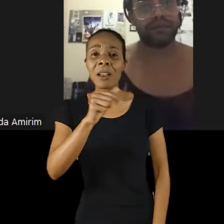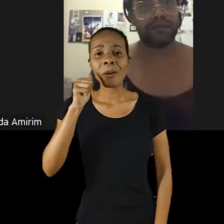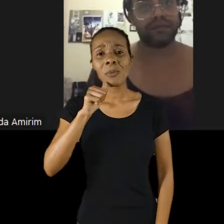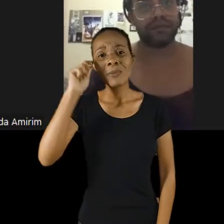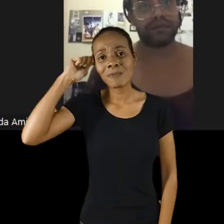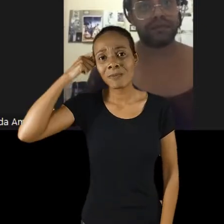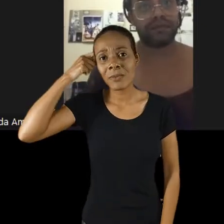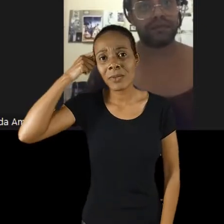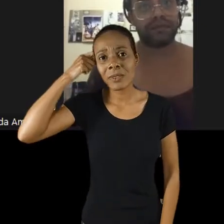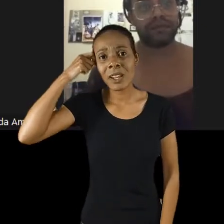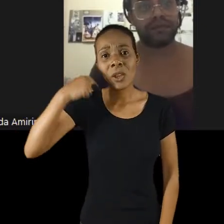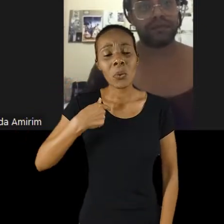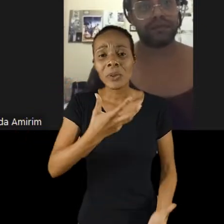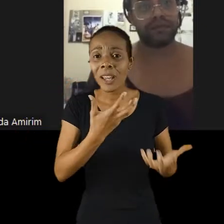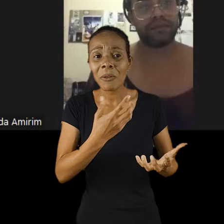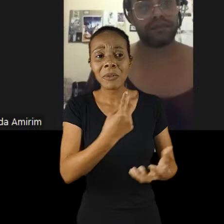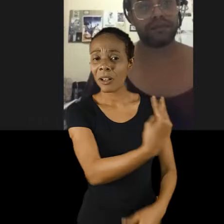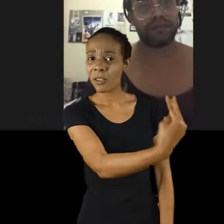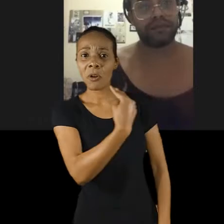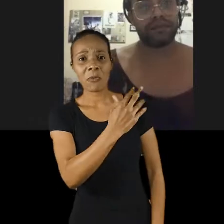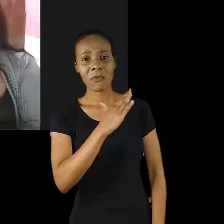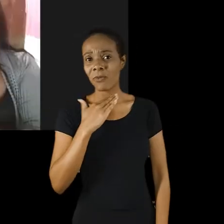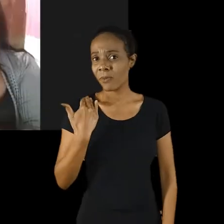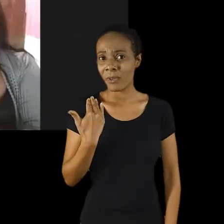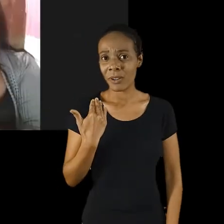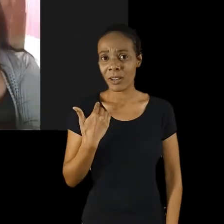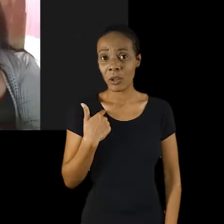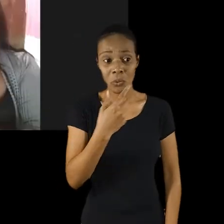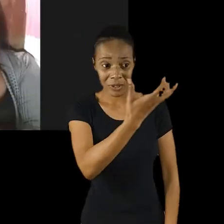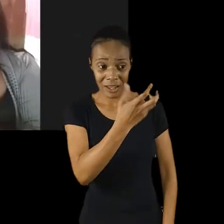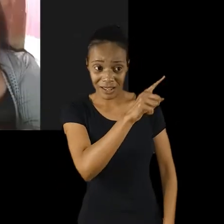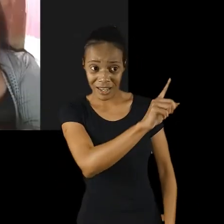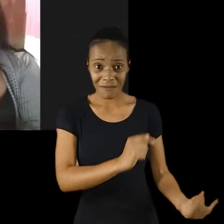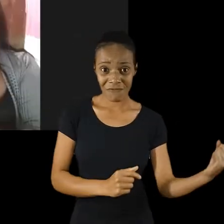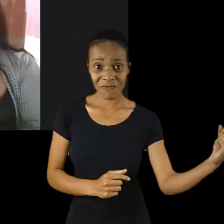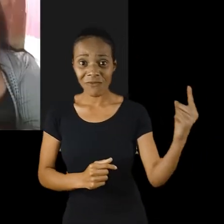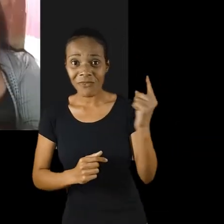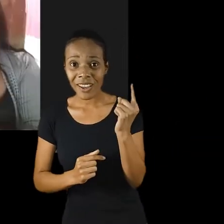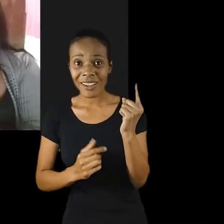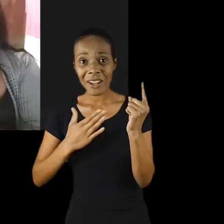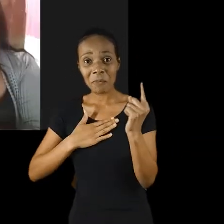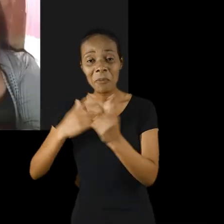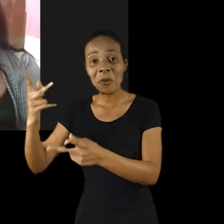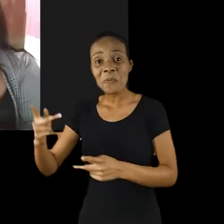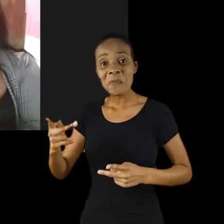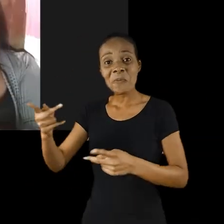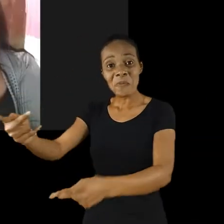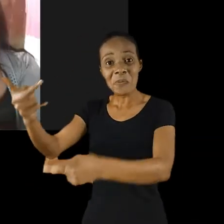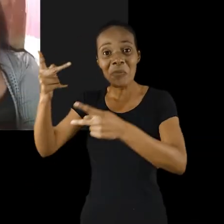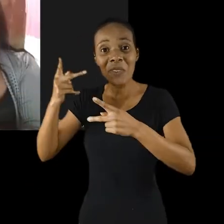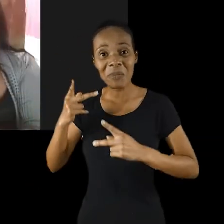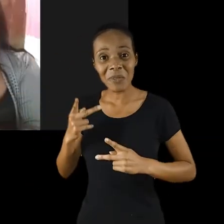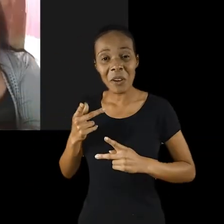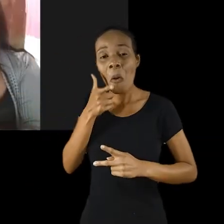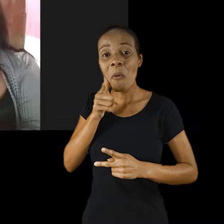a minha morte. Que ela consiga ir para as premiações que eu vou receber. Que ela consiga me assistir no Multishow.